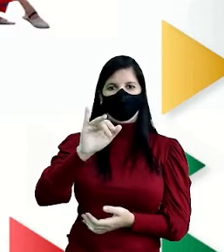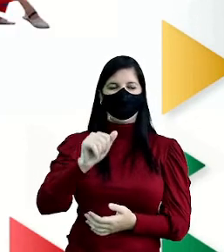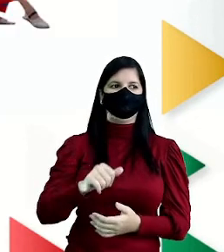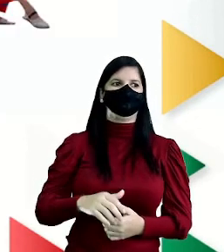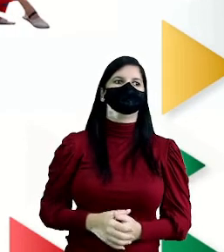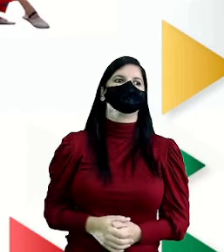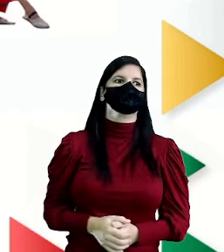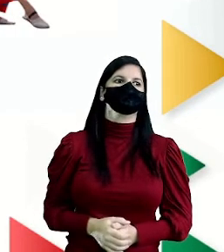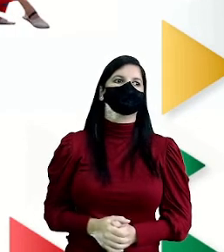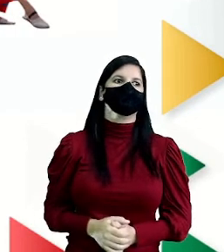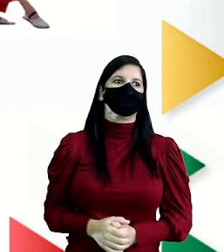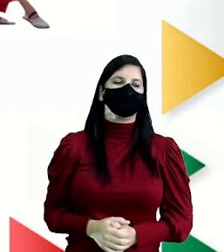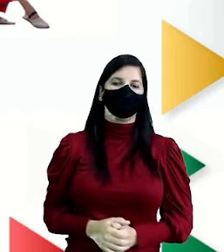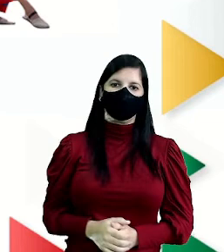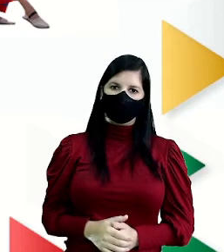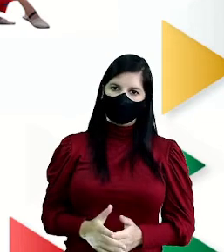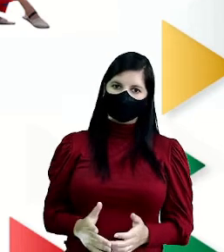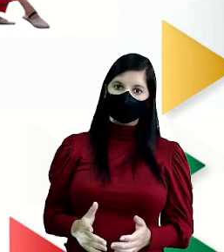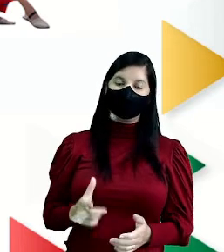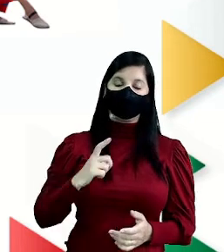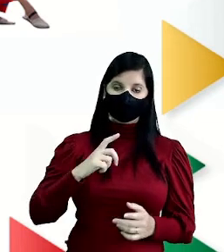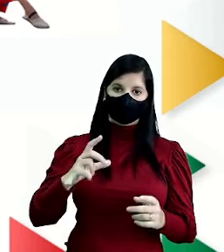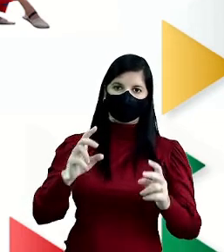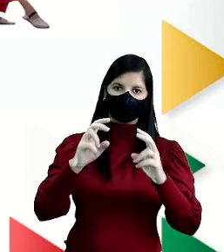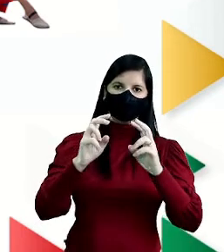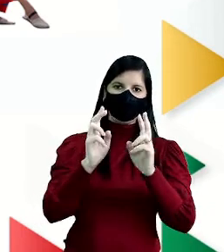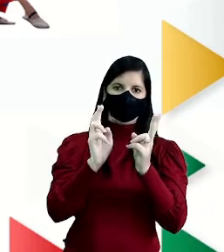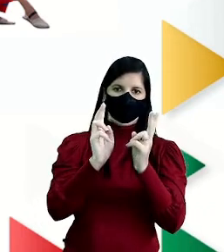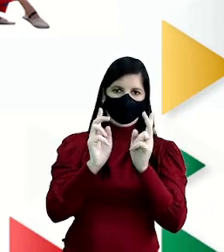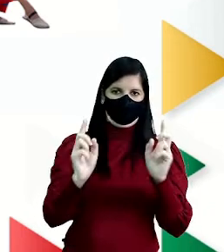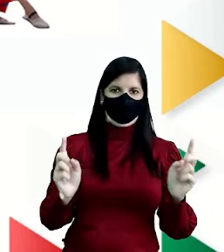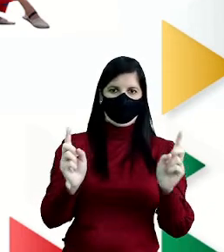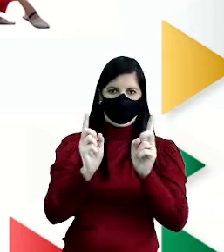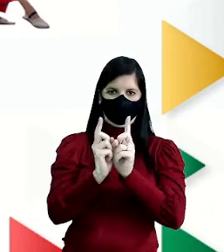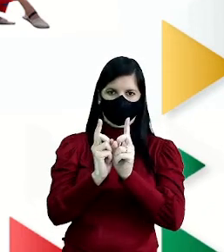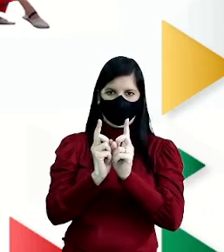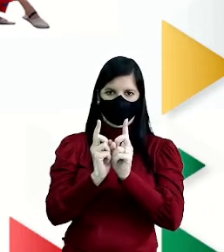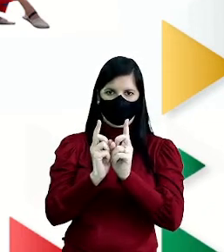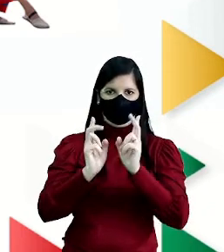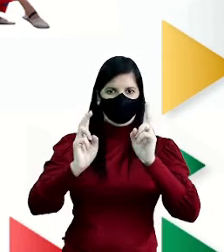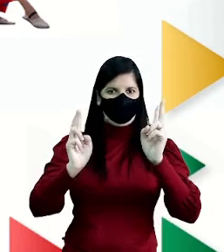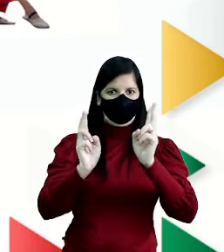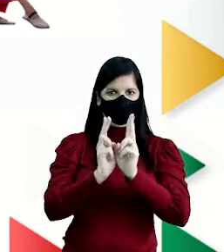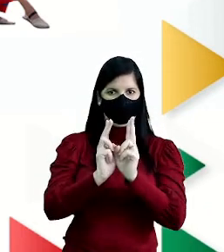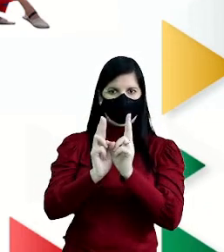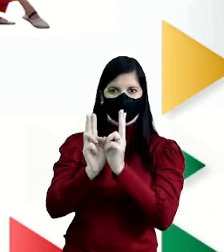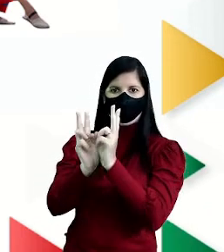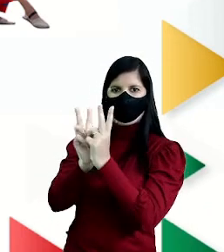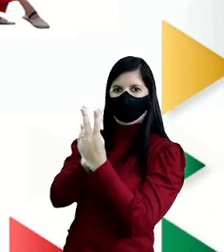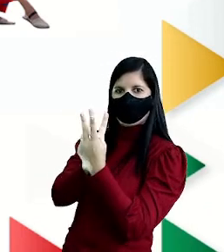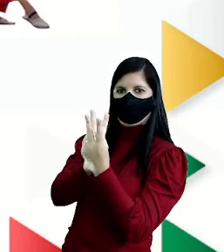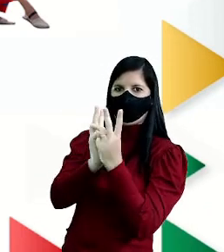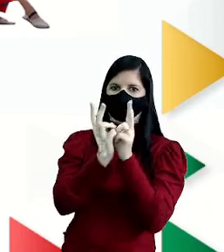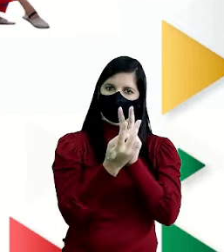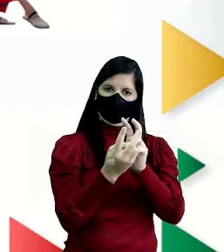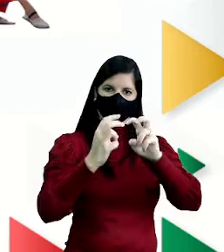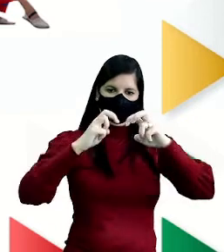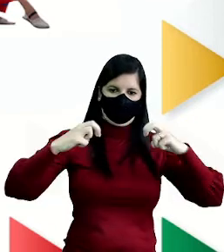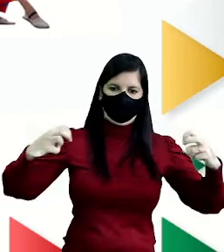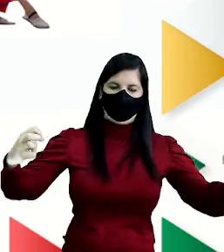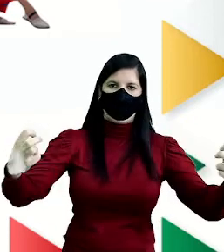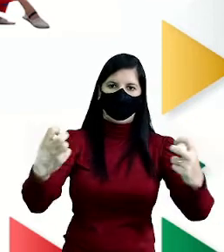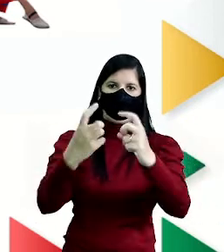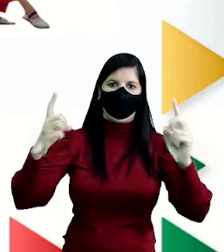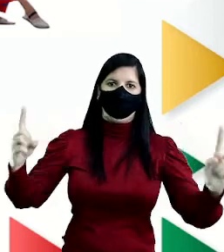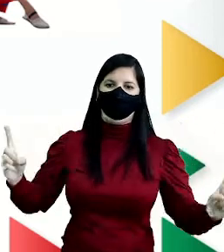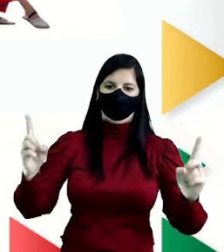músicas. Aí os casais formam uma roda e um a um vão para o centro dançar, usando ou segurando chapéu e